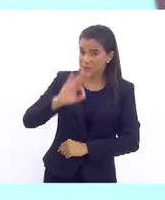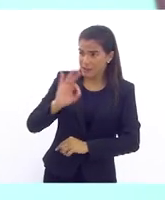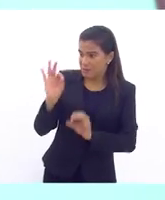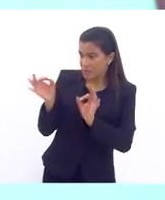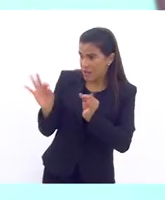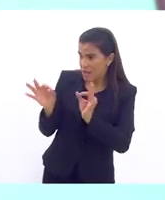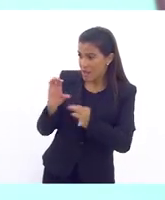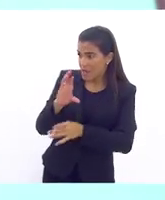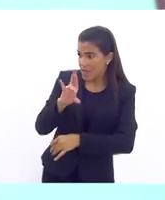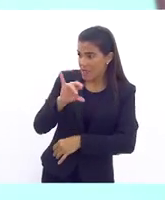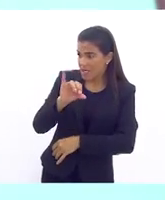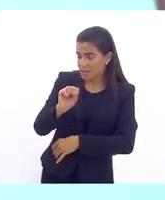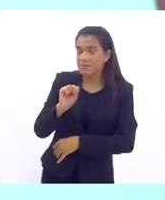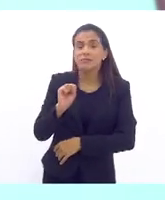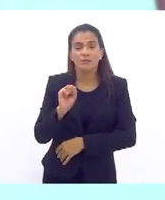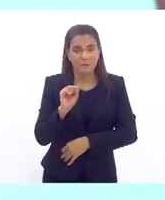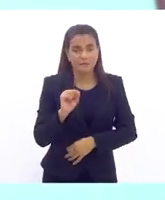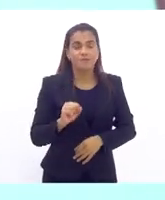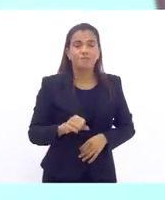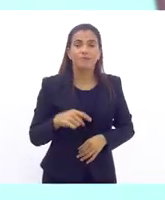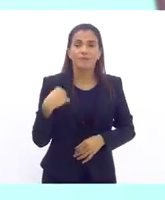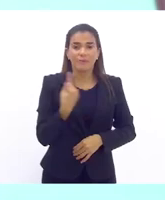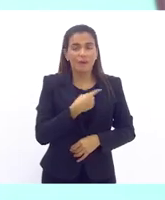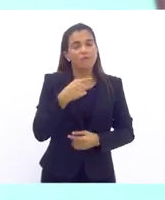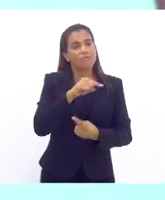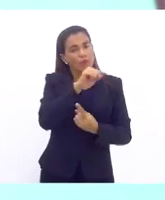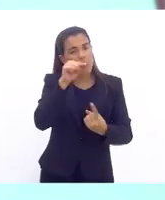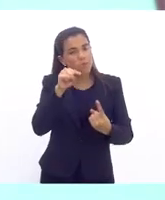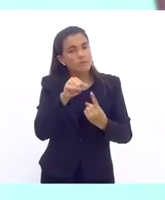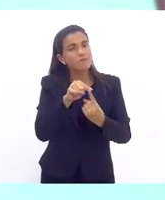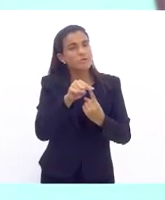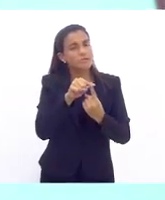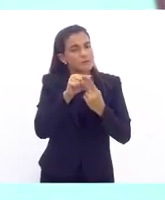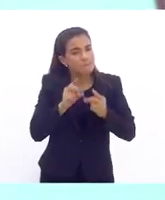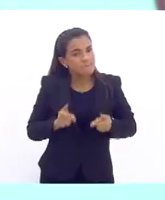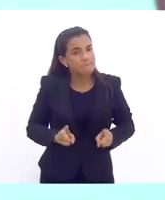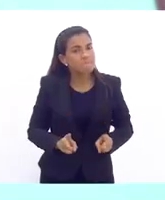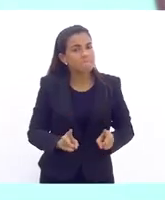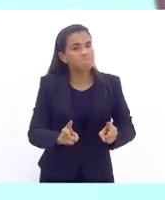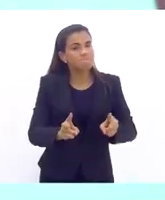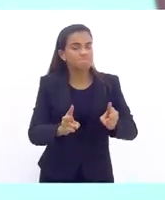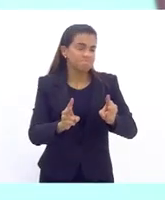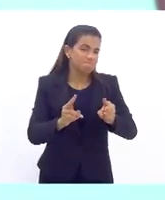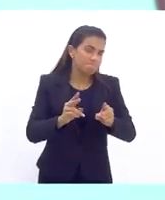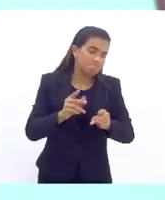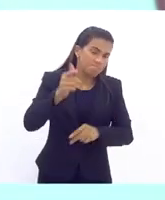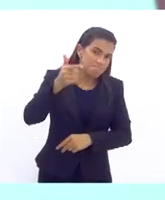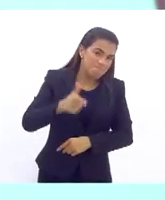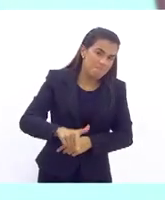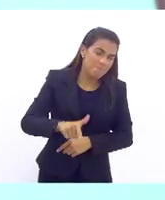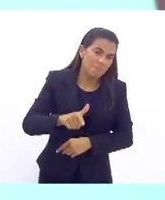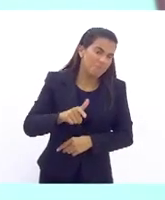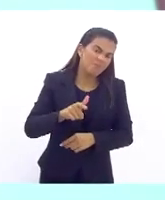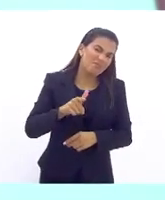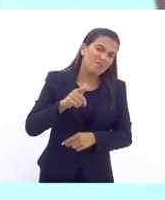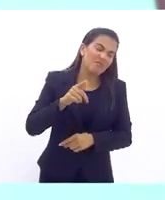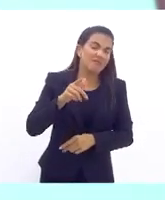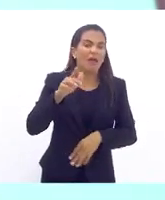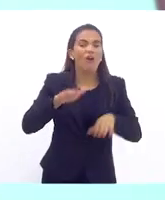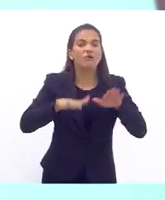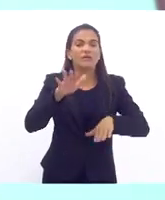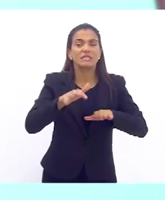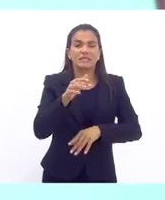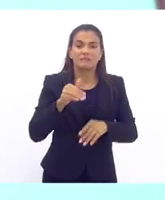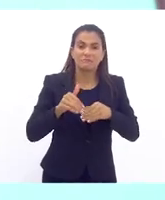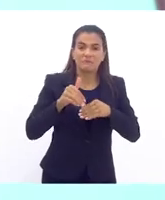Cris e a gente pretende mais mas os seis meses ainda esse ano